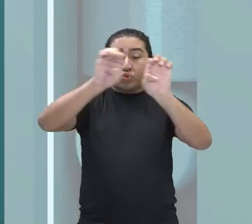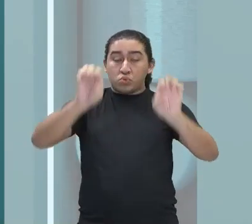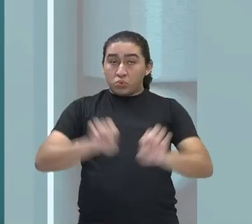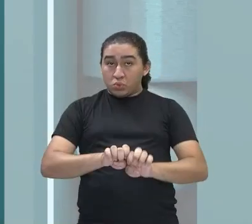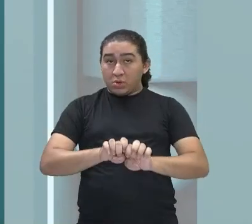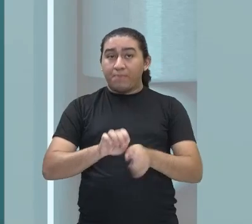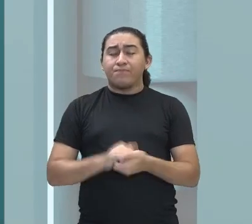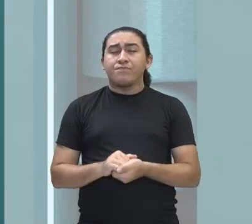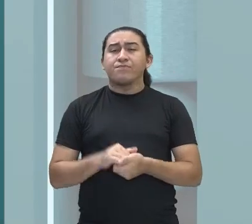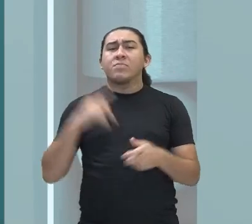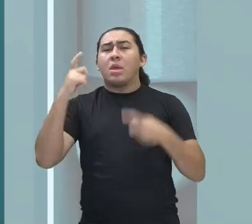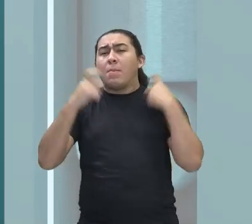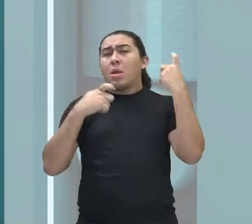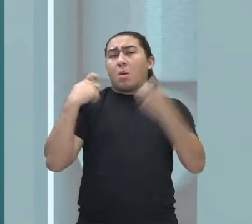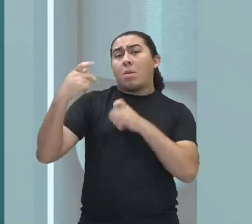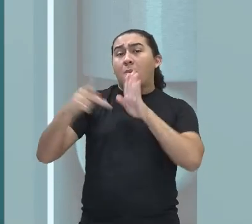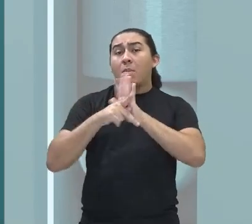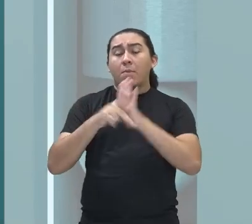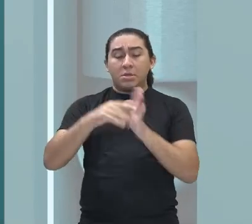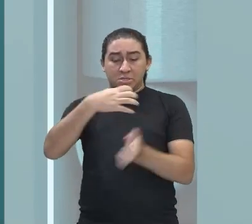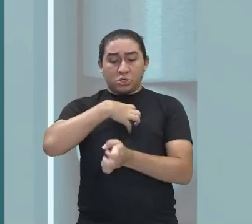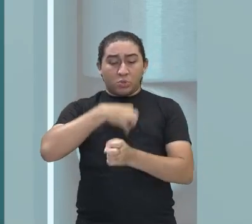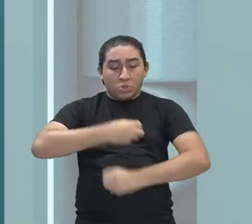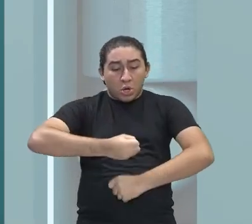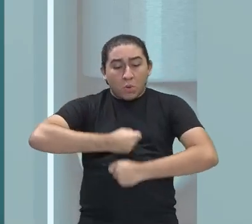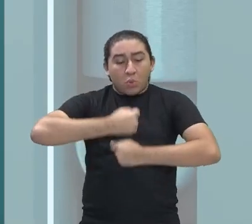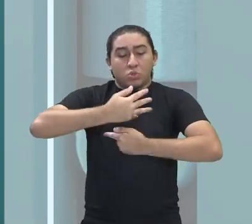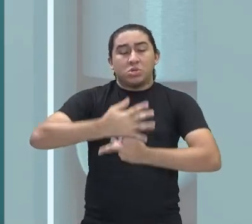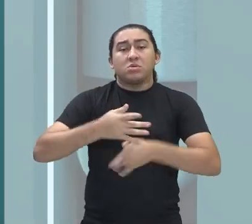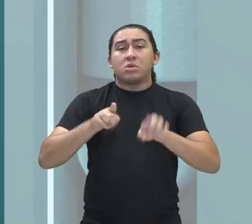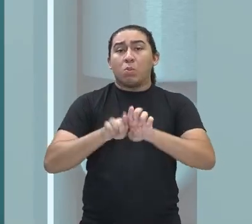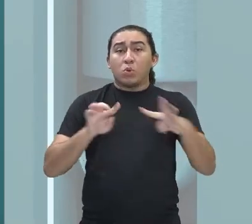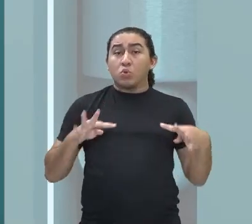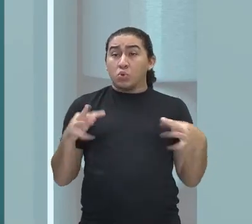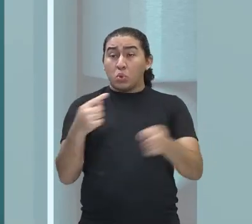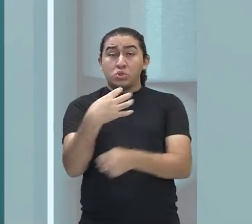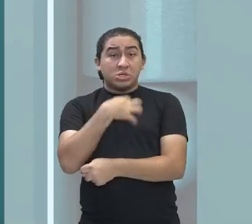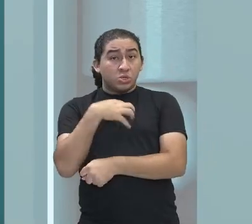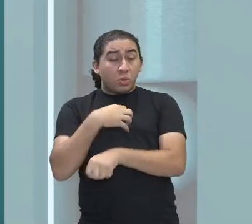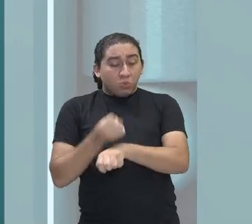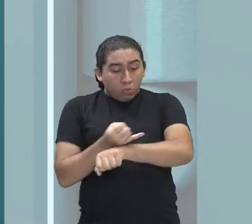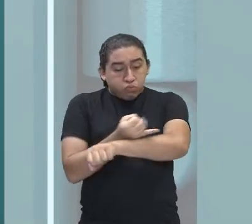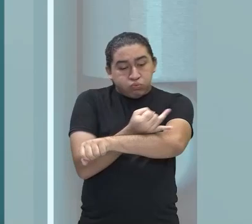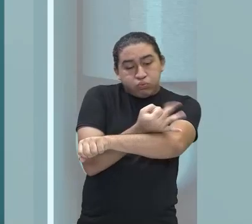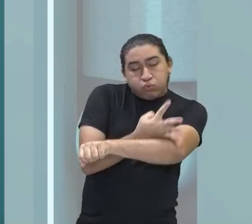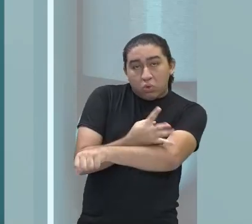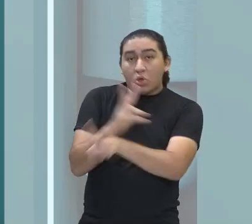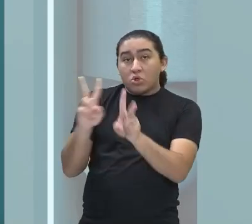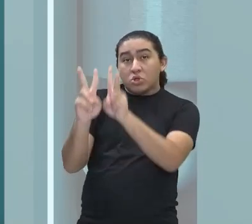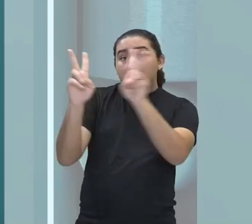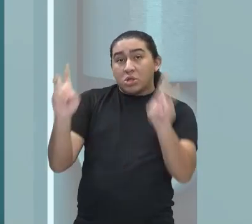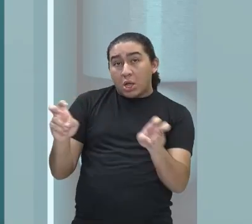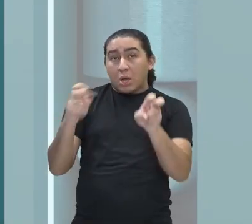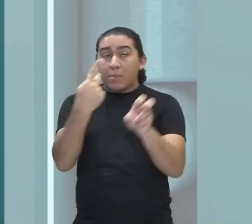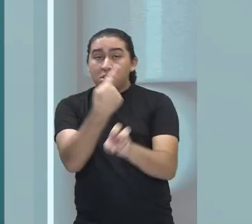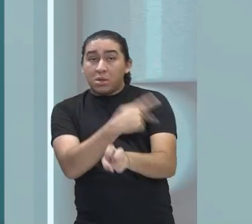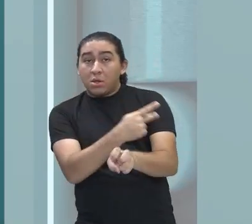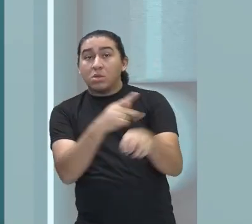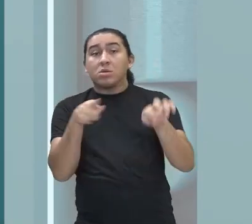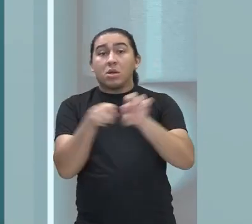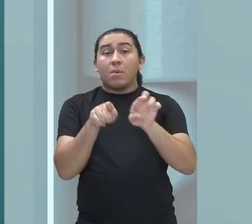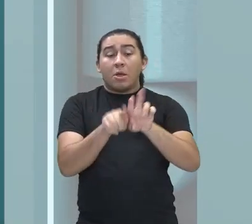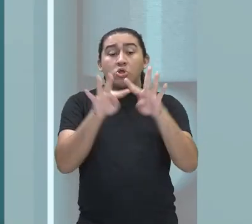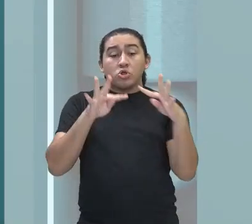de se preocupar em passar a emoção, passar aquilo que ele está sentindo a respeito do sentimento, a respeito daquilo que ele